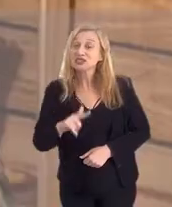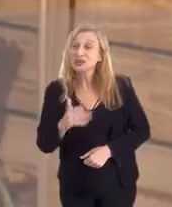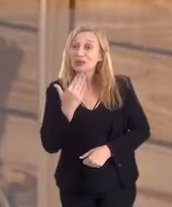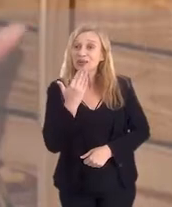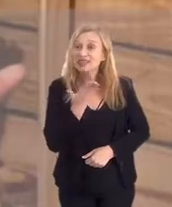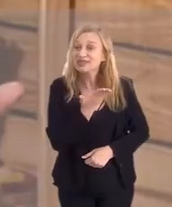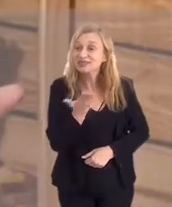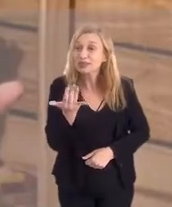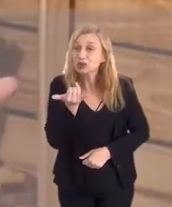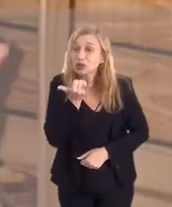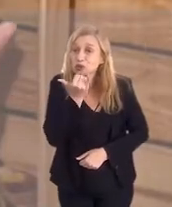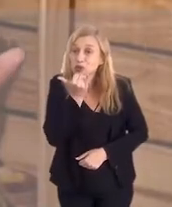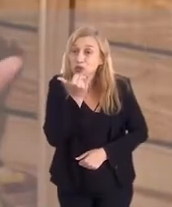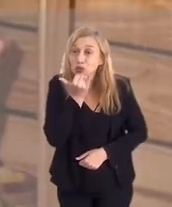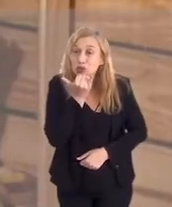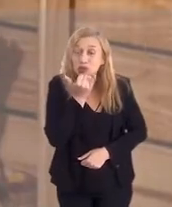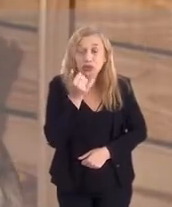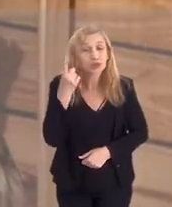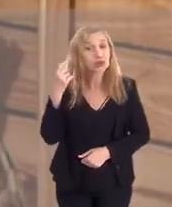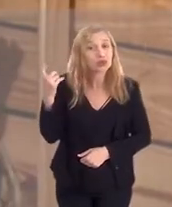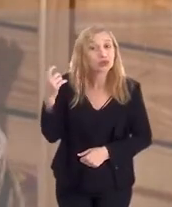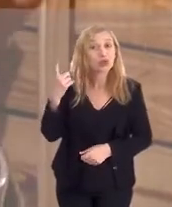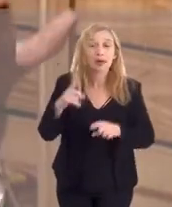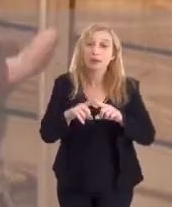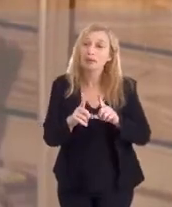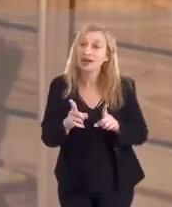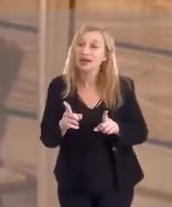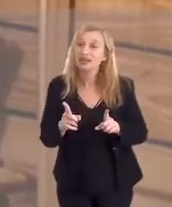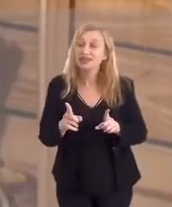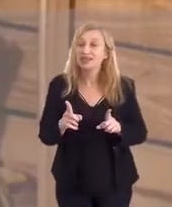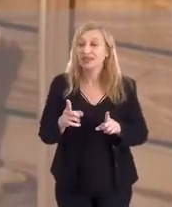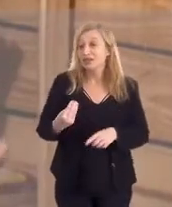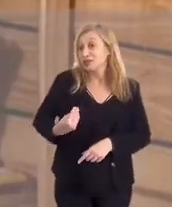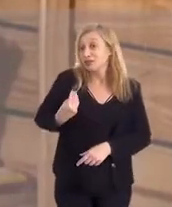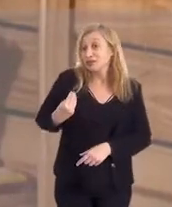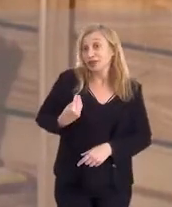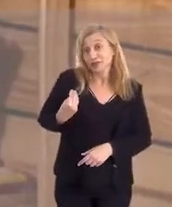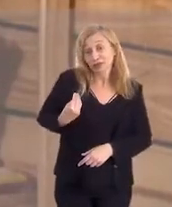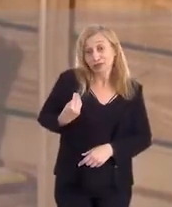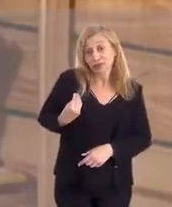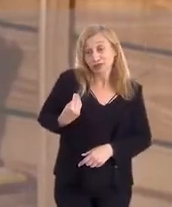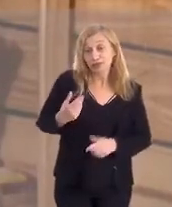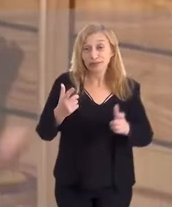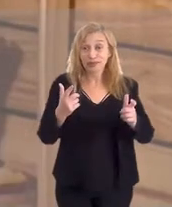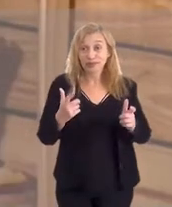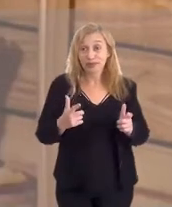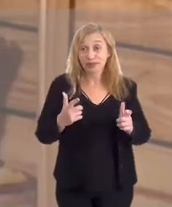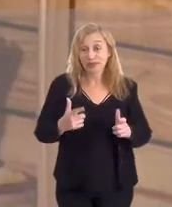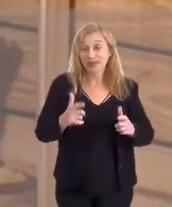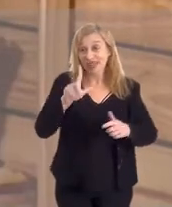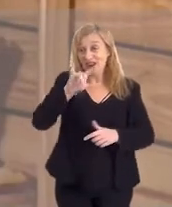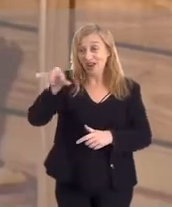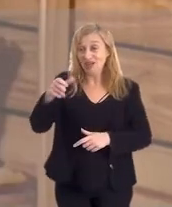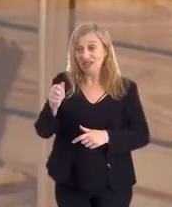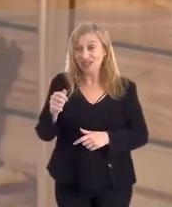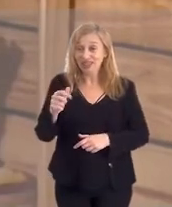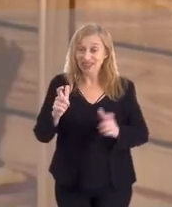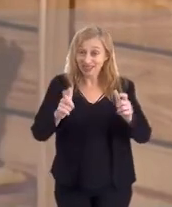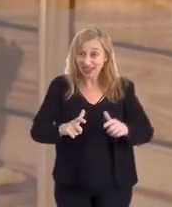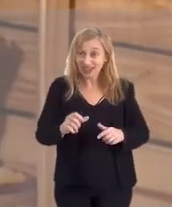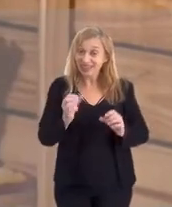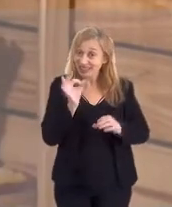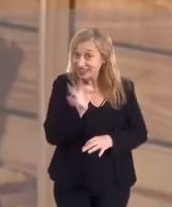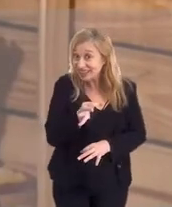De novo, eu peço a vocês desculpa pelos barulhos, mas nós estamos num lugar público e era aqui que nós tínhamos que